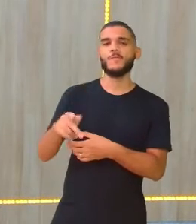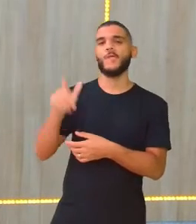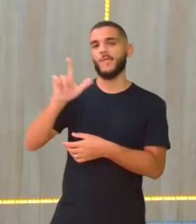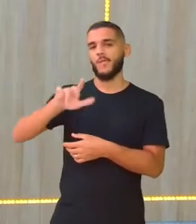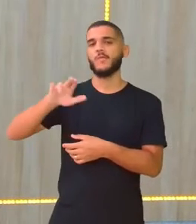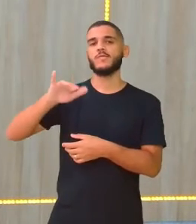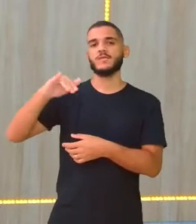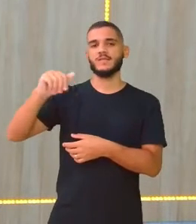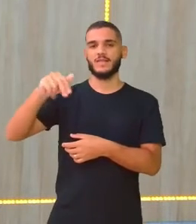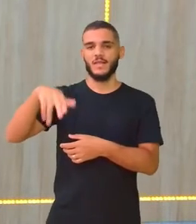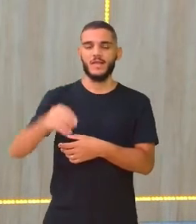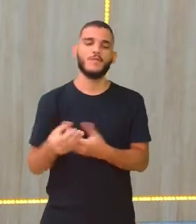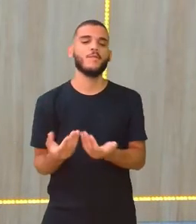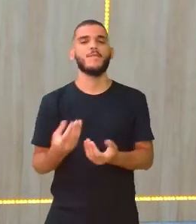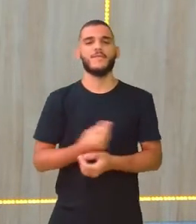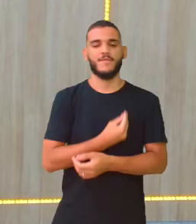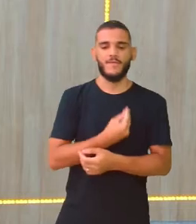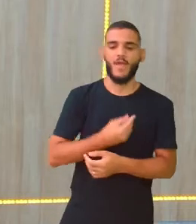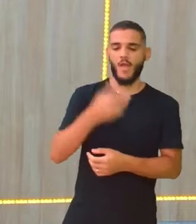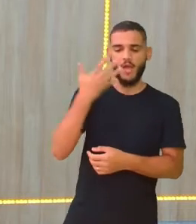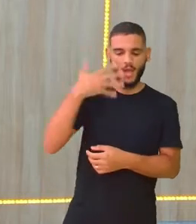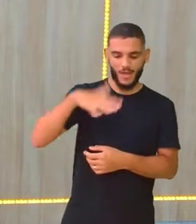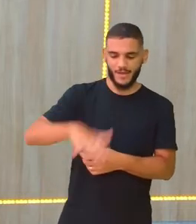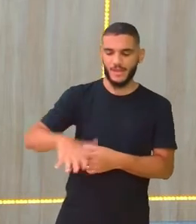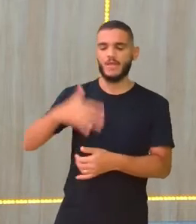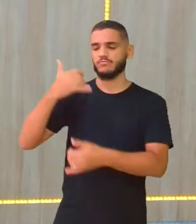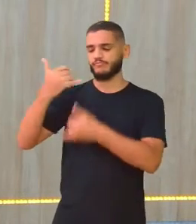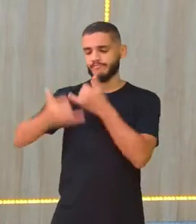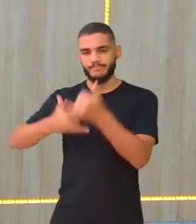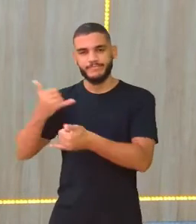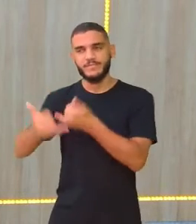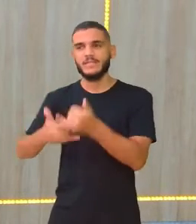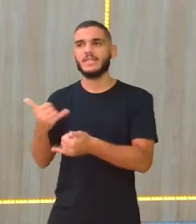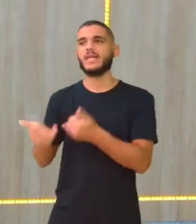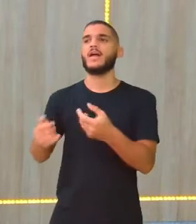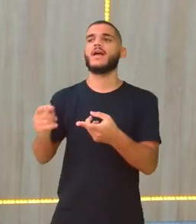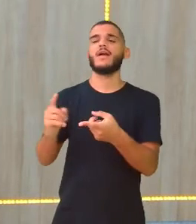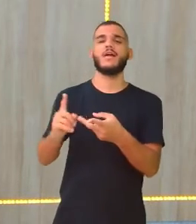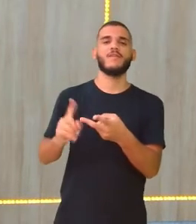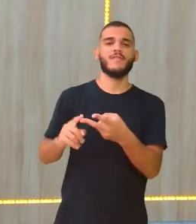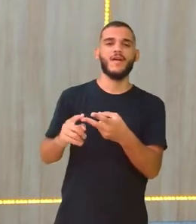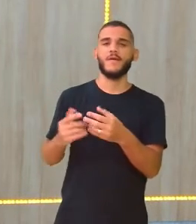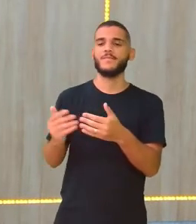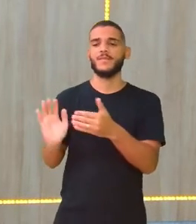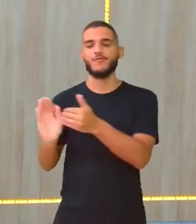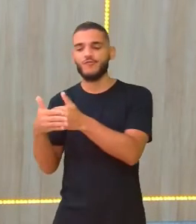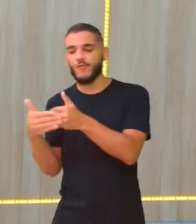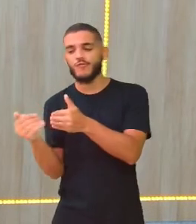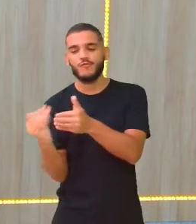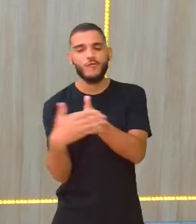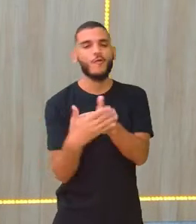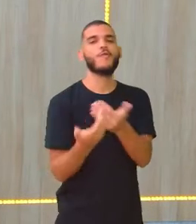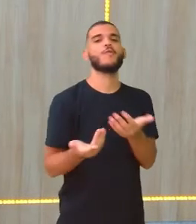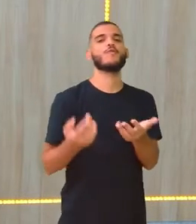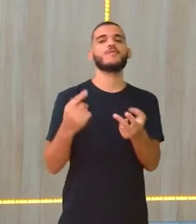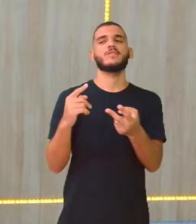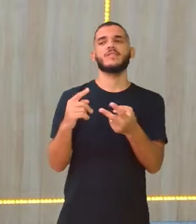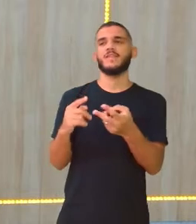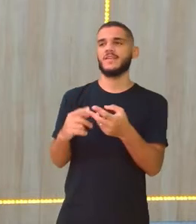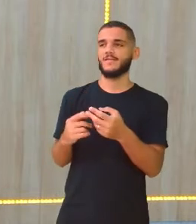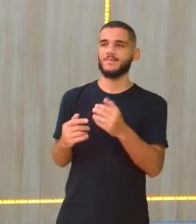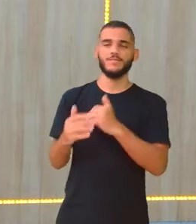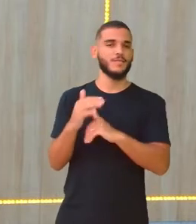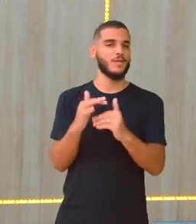crianças, naquela fase mais infantil, que o senhor brincava, era pega se esconder e não sei o quê, exatamente. aquela coisa